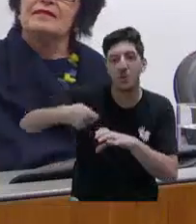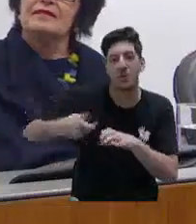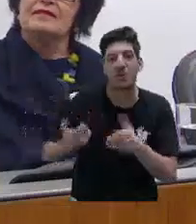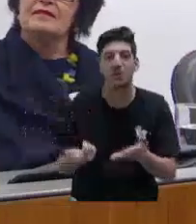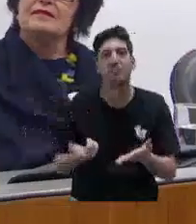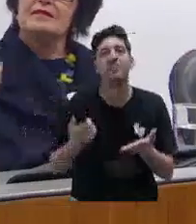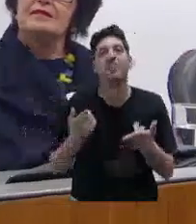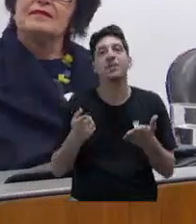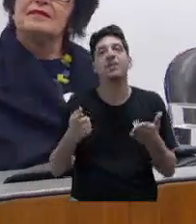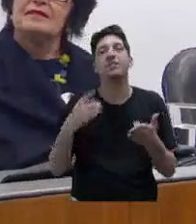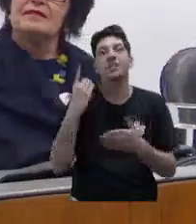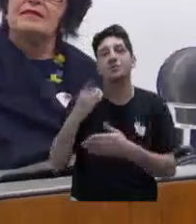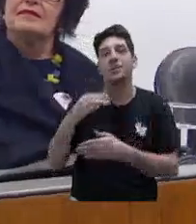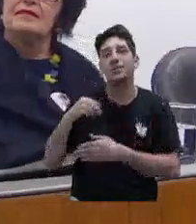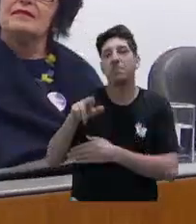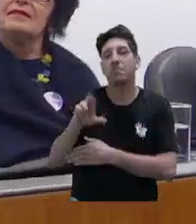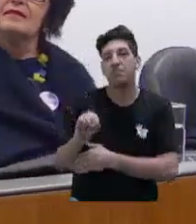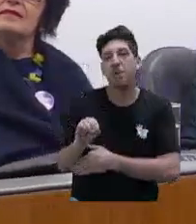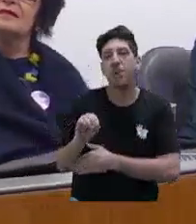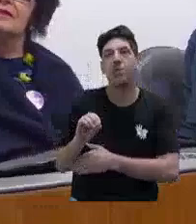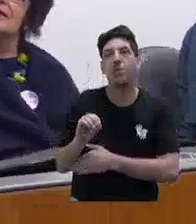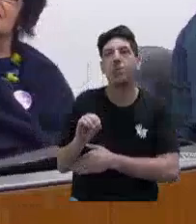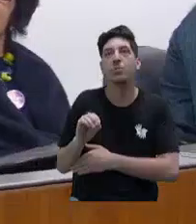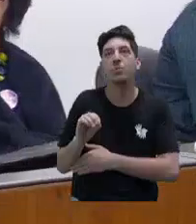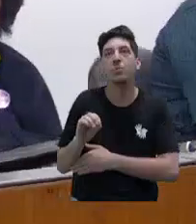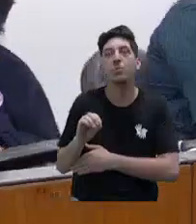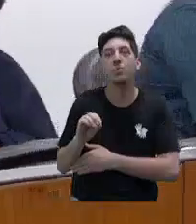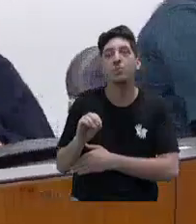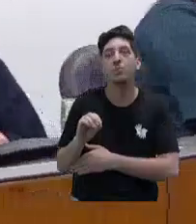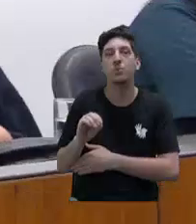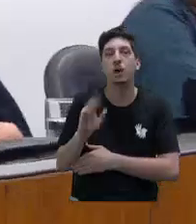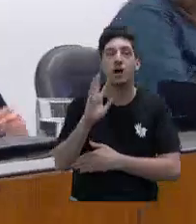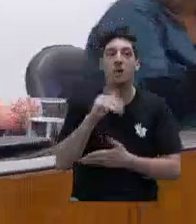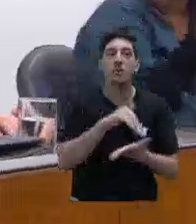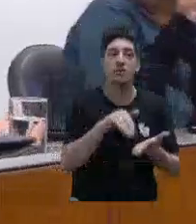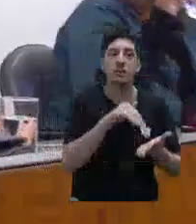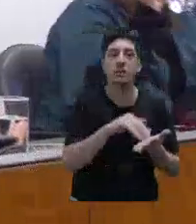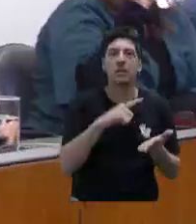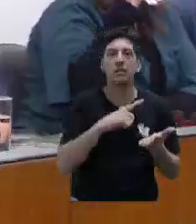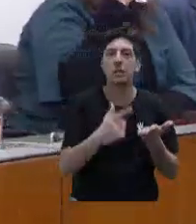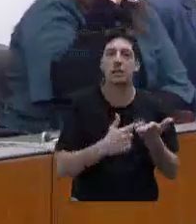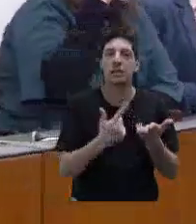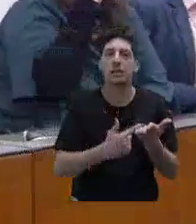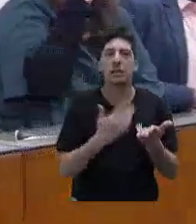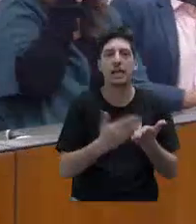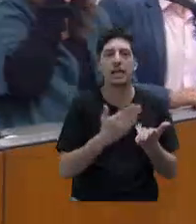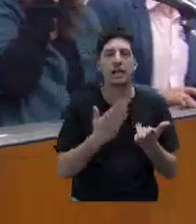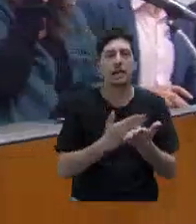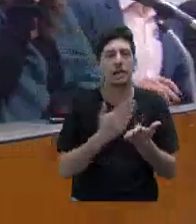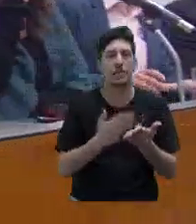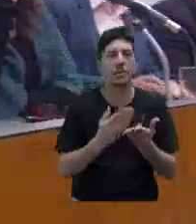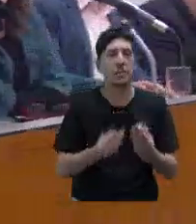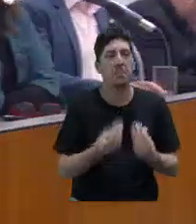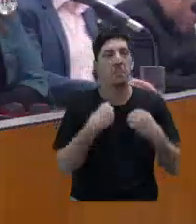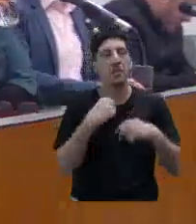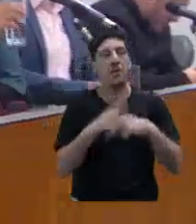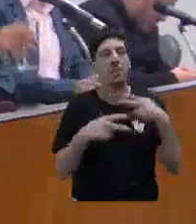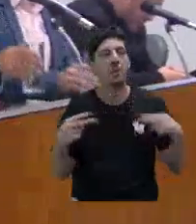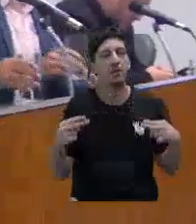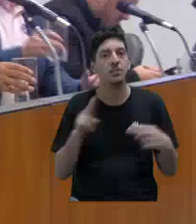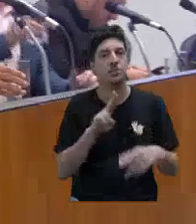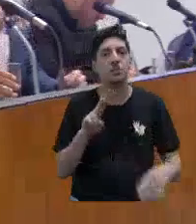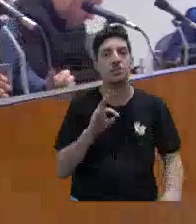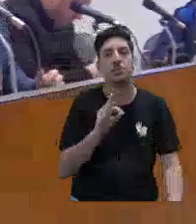E, deputado Mauro Tramonte, se você não tem, eu acredito que o secretário até tem esse livro já. Eu ganhei de presente,